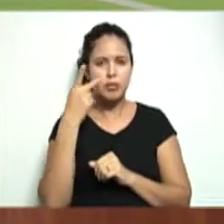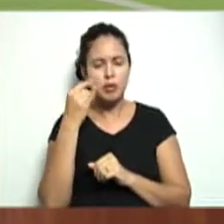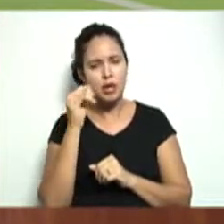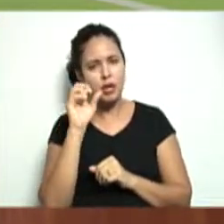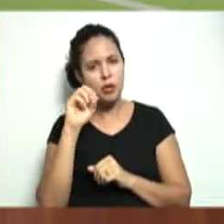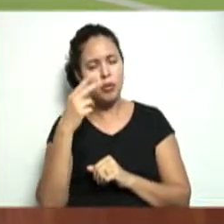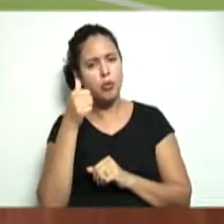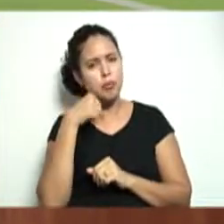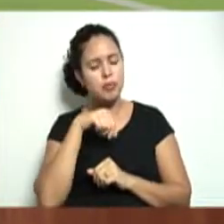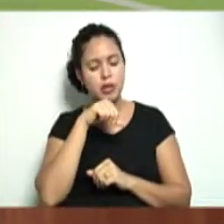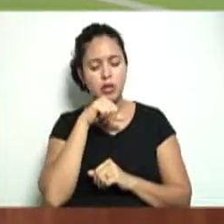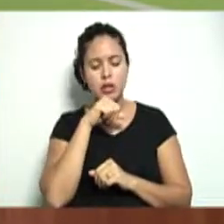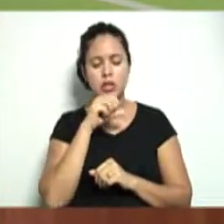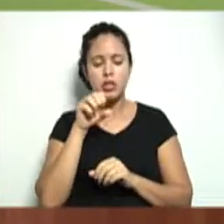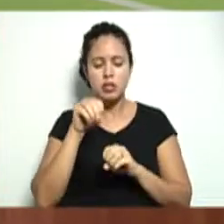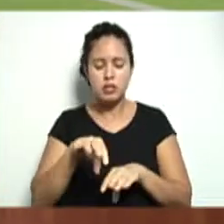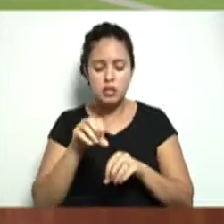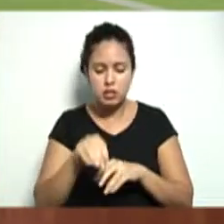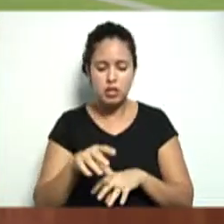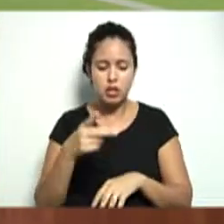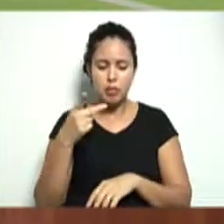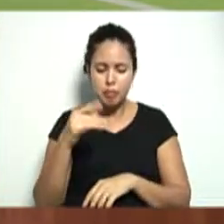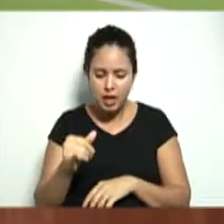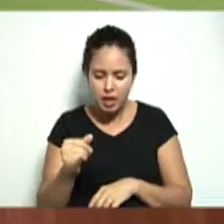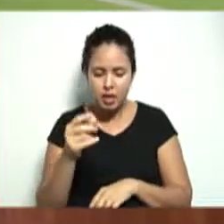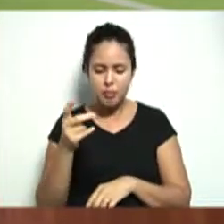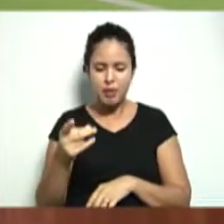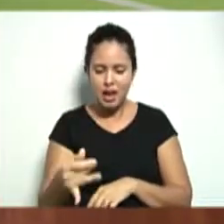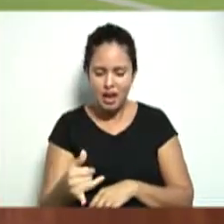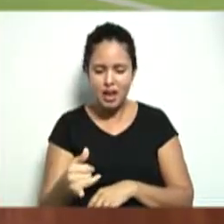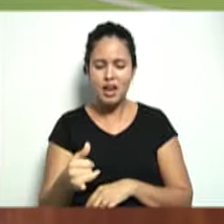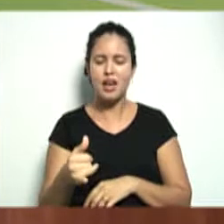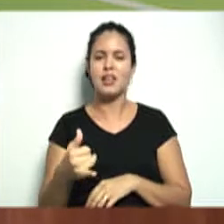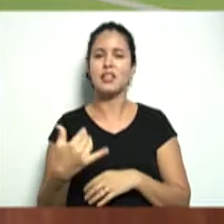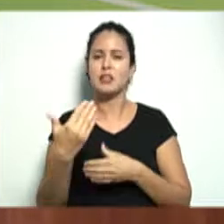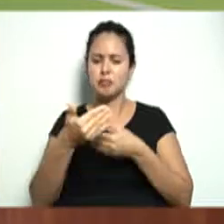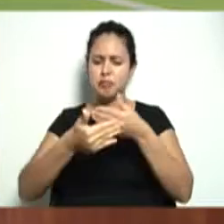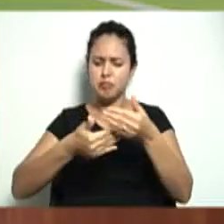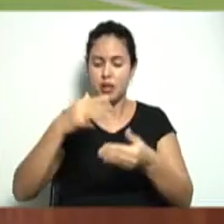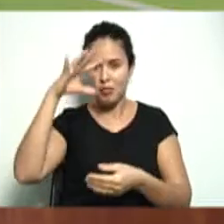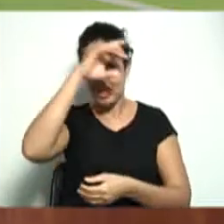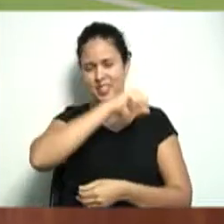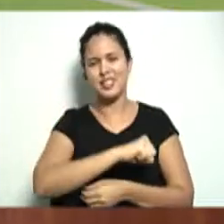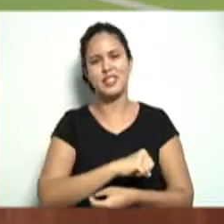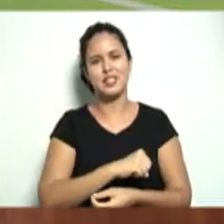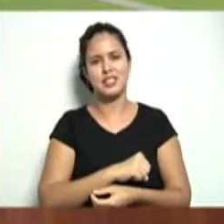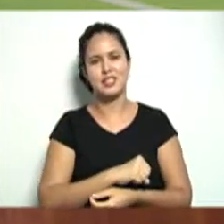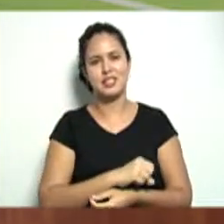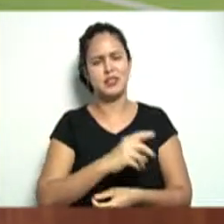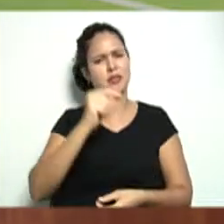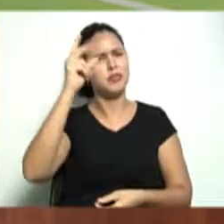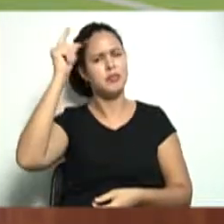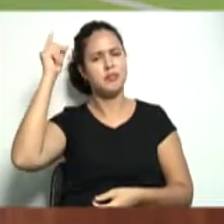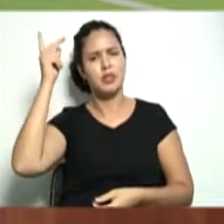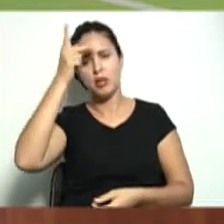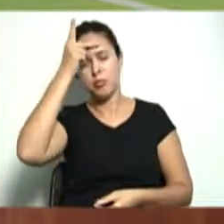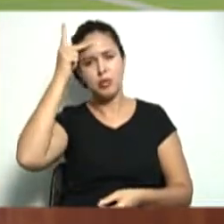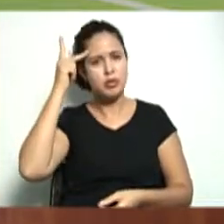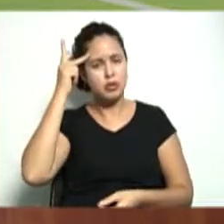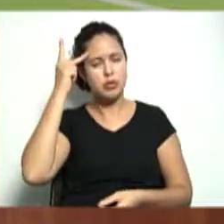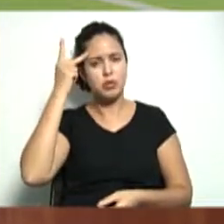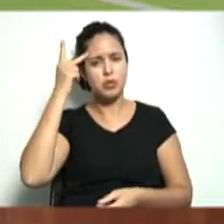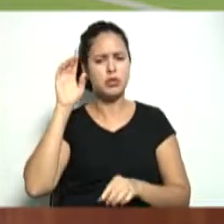pai. Hoje tem que mandar você calar a boca, que não para de falar, né? Um dia alguém te ensinou a